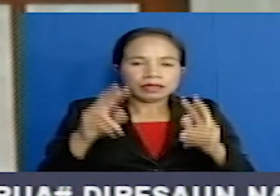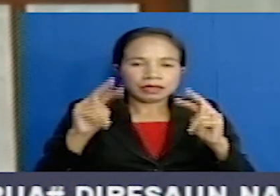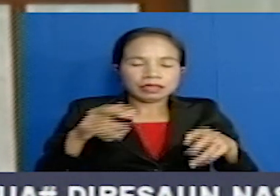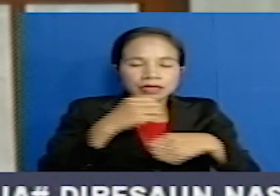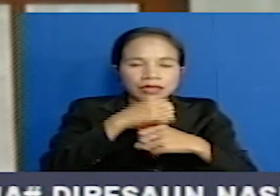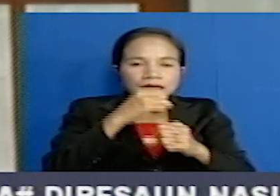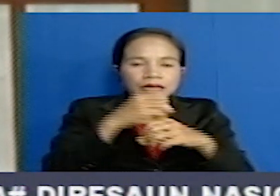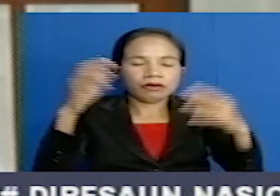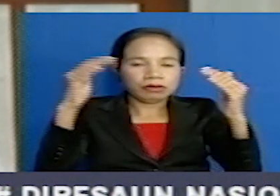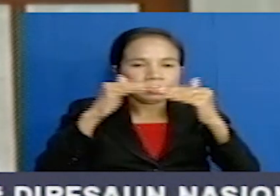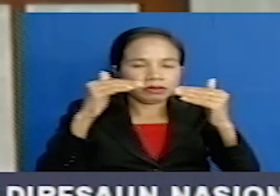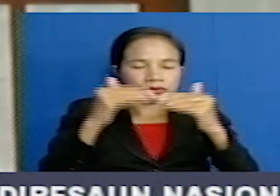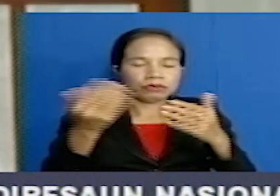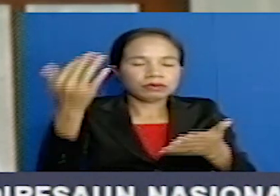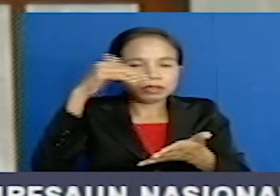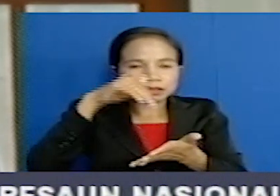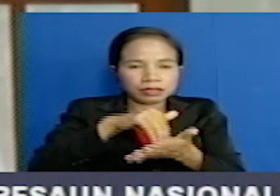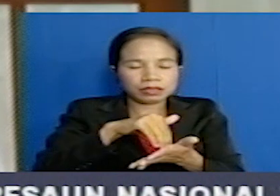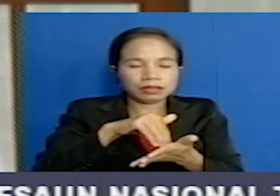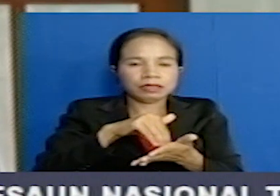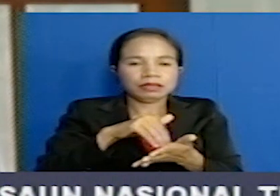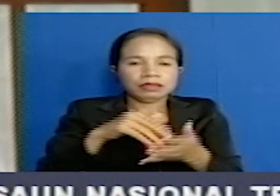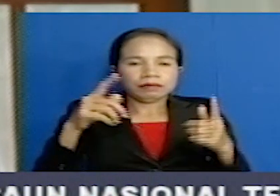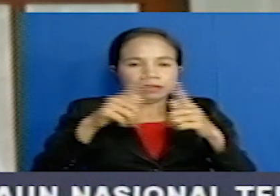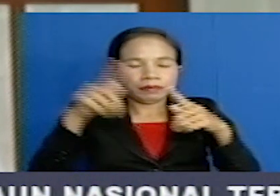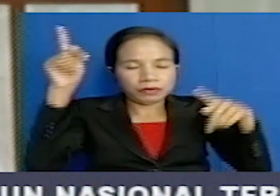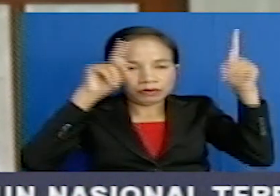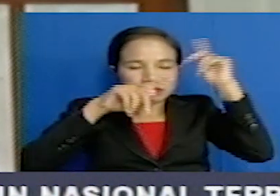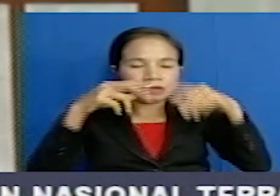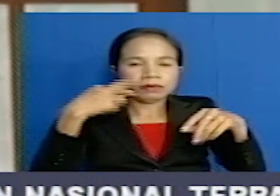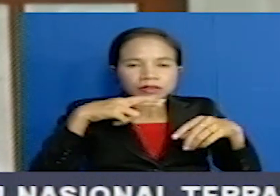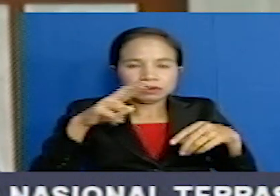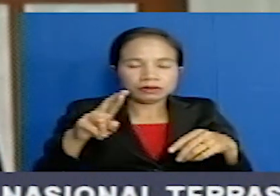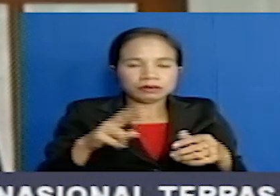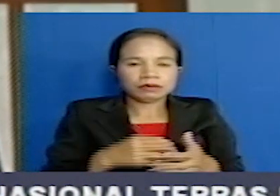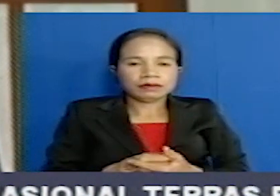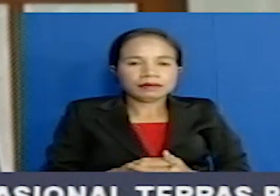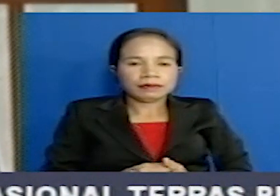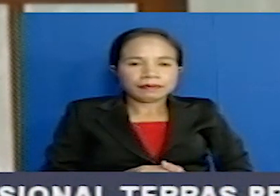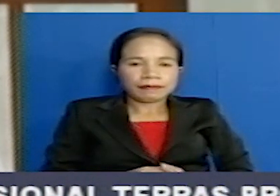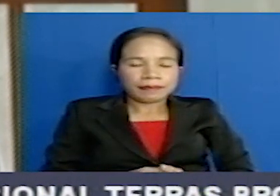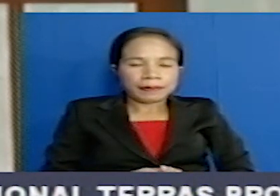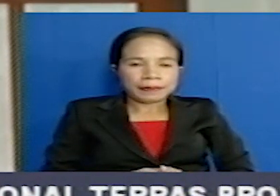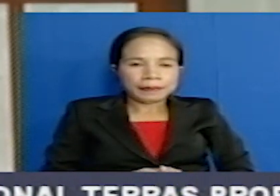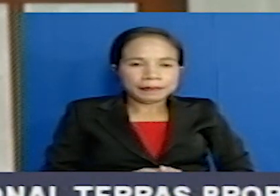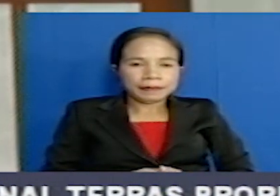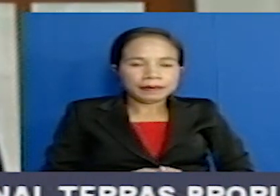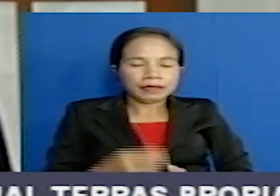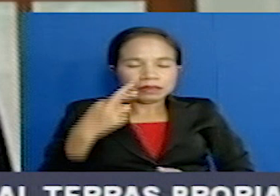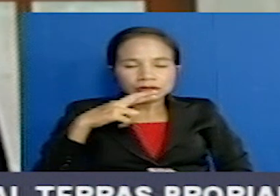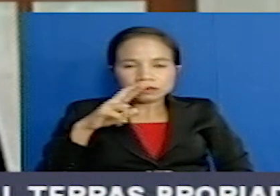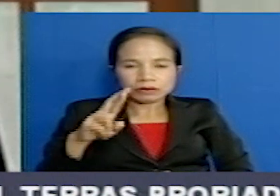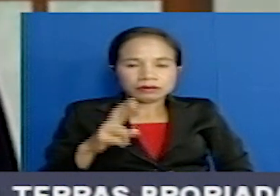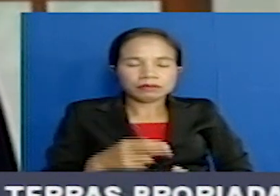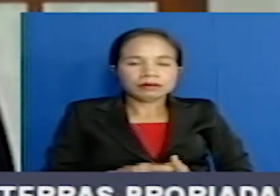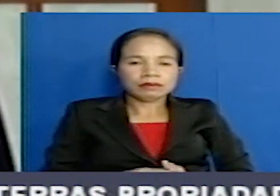um diálogo da lei da TAM para problema, soluciona o problema mascarinas no Caicoli. A solução neve é.